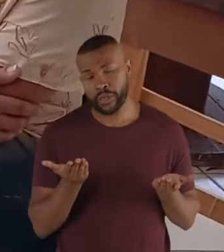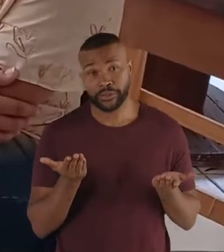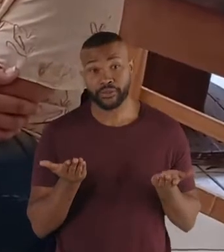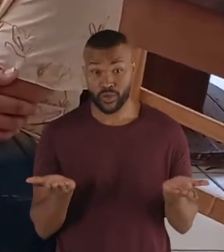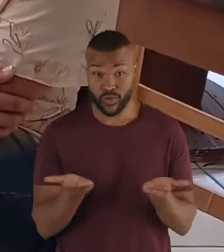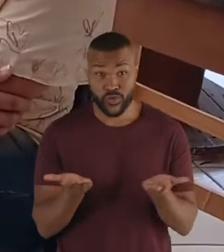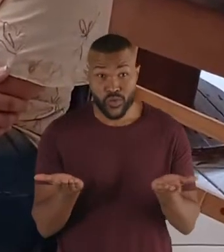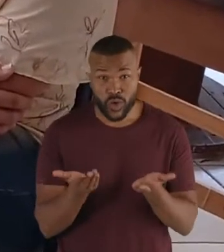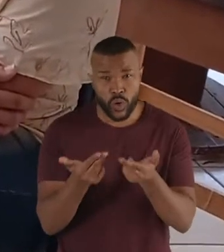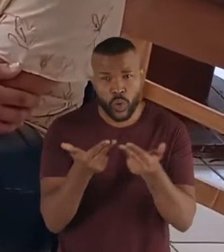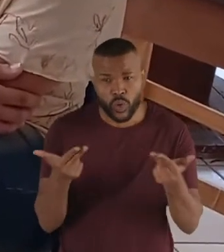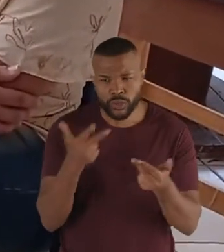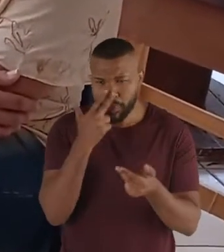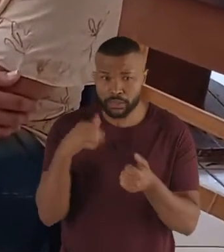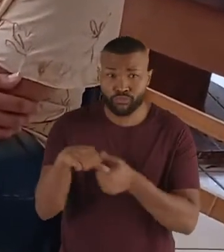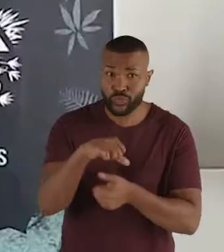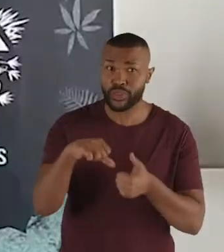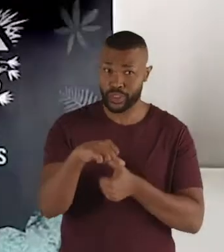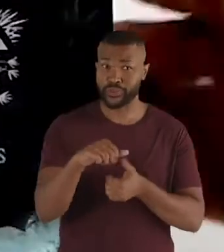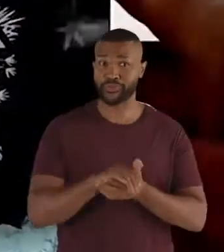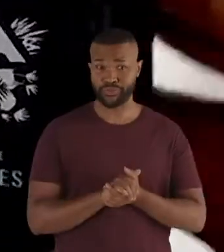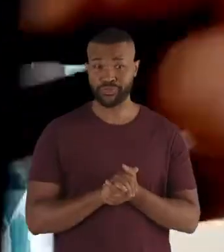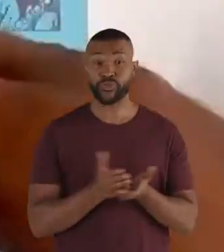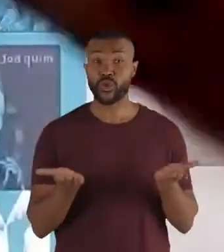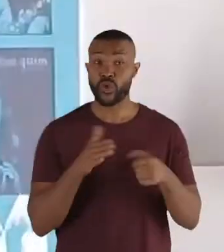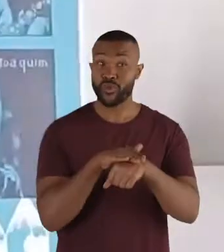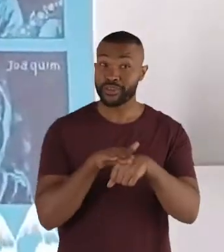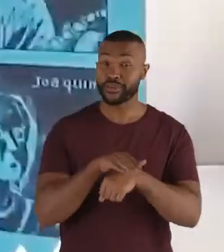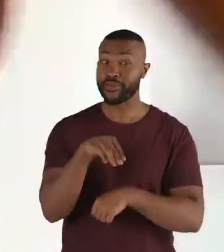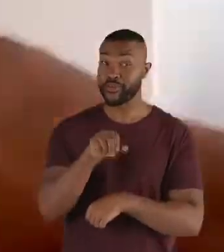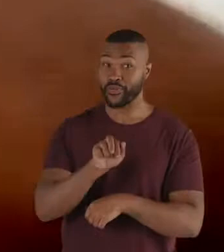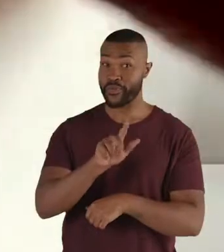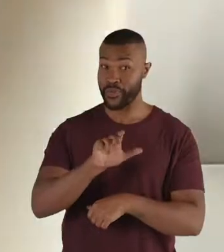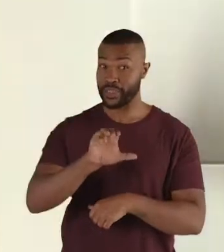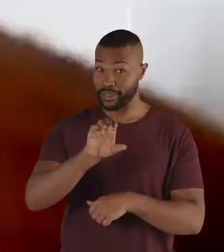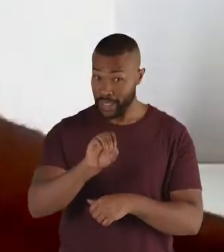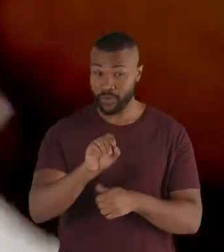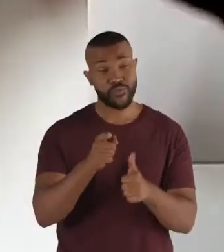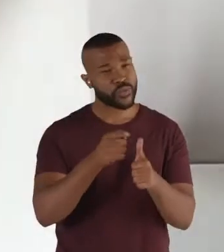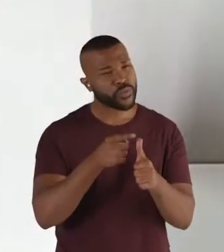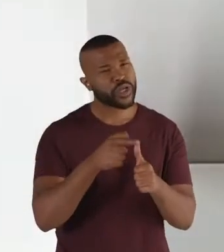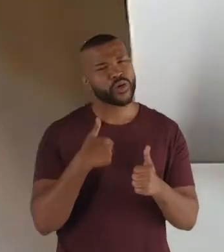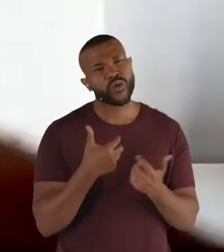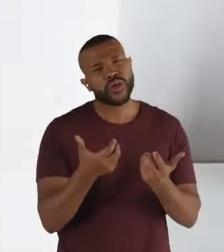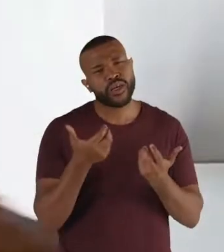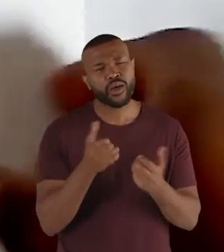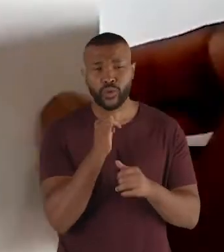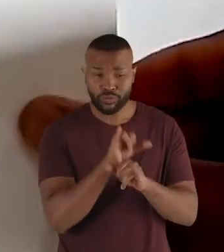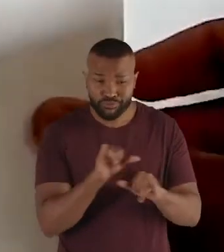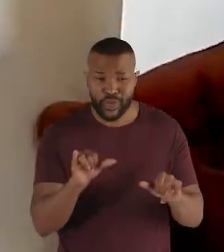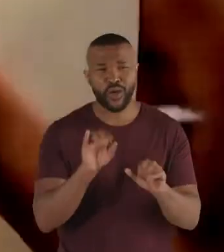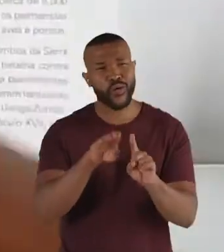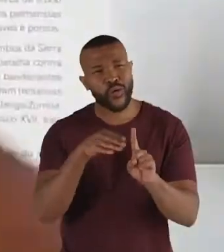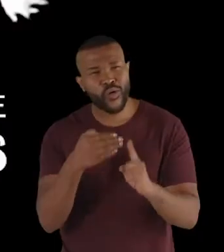Mas, atualmente, as coisas estão mudando. Vamos conversar com Marcelo de Salete. Marcelo, em primeiro lugar, quero dizer que é uma